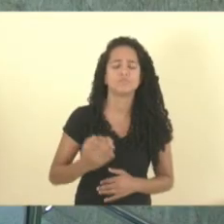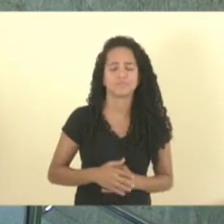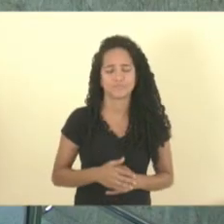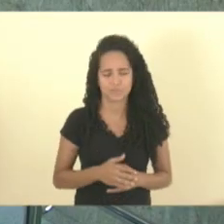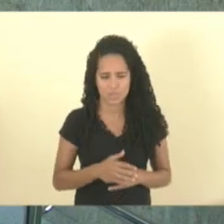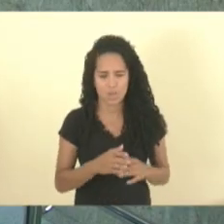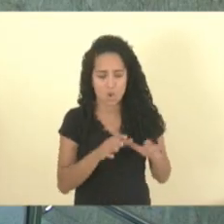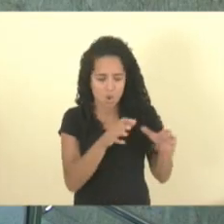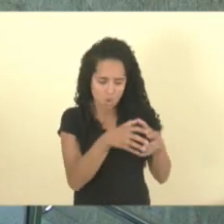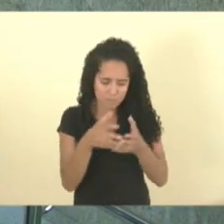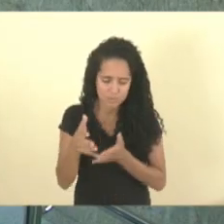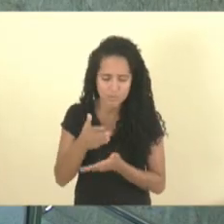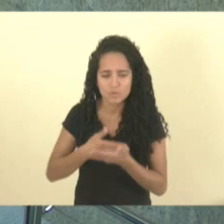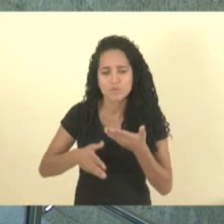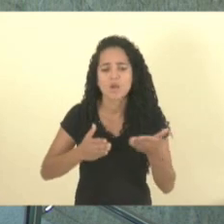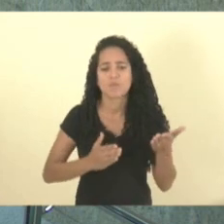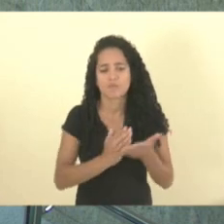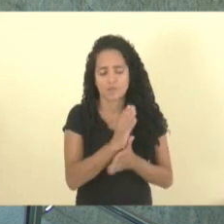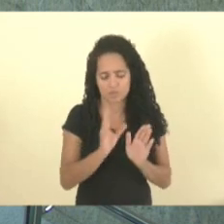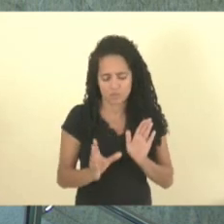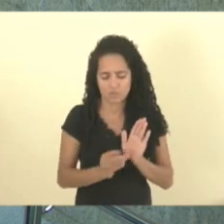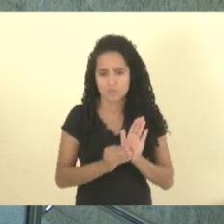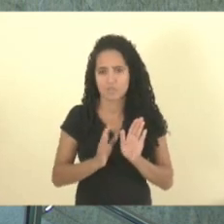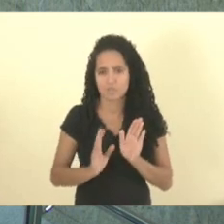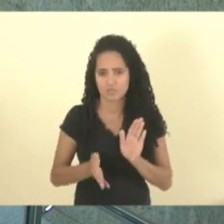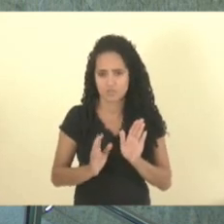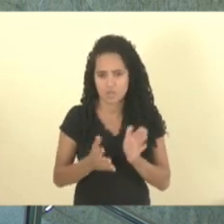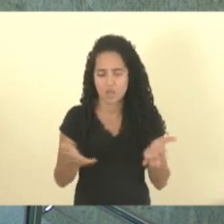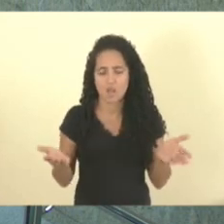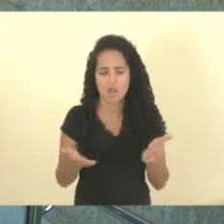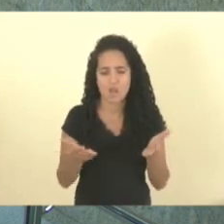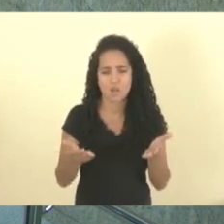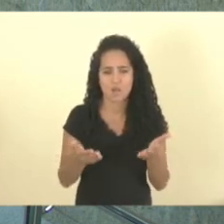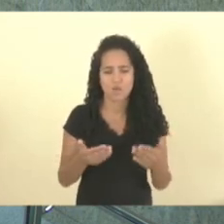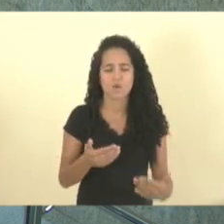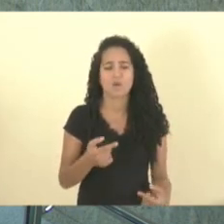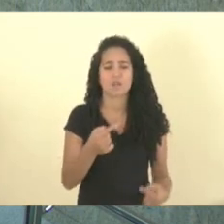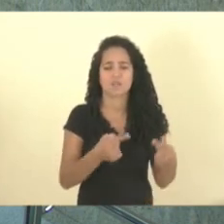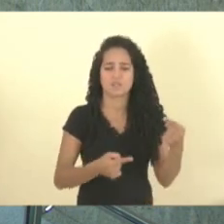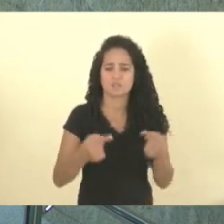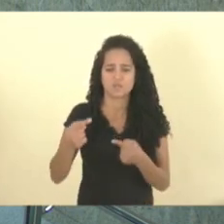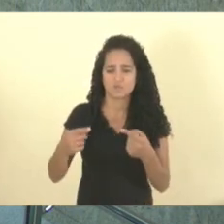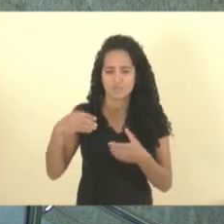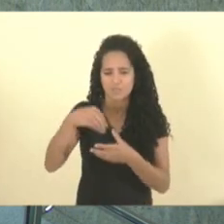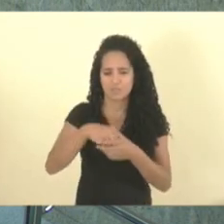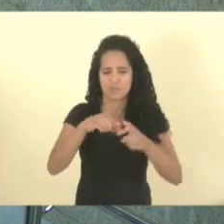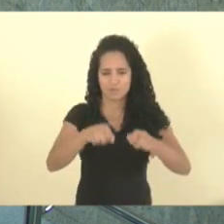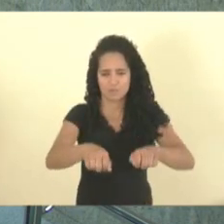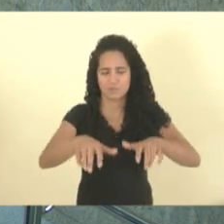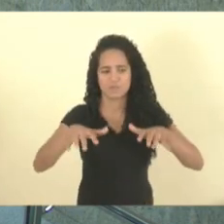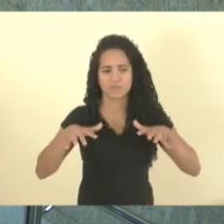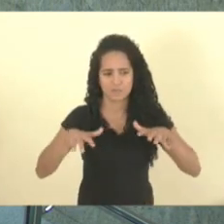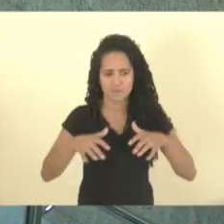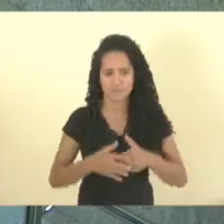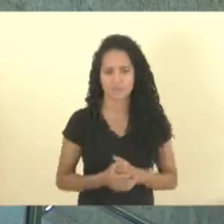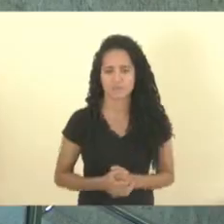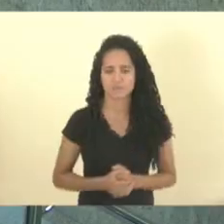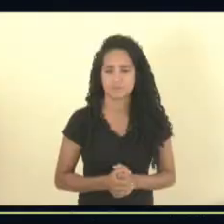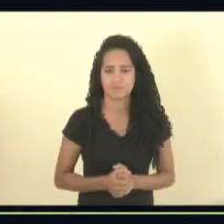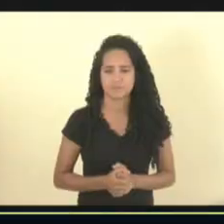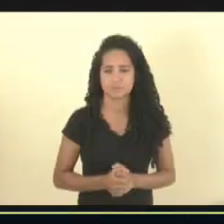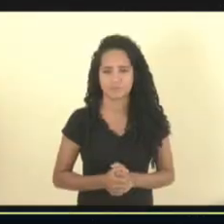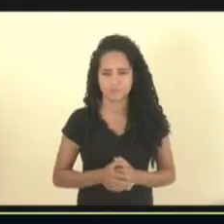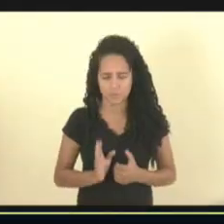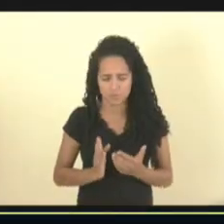aprovado nas comissões reunidas. Com emenda, coloco a matéria para ser discutida no plenário. Já tendo